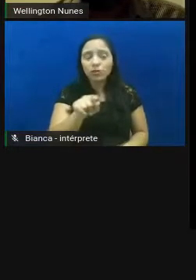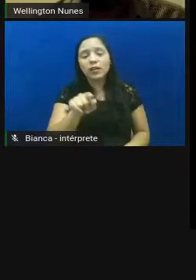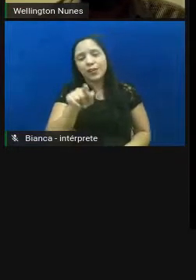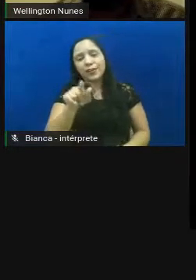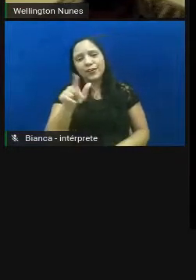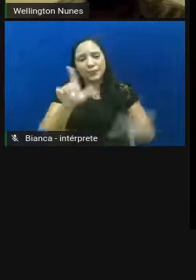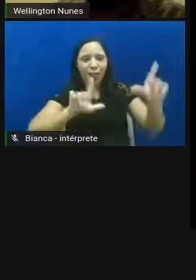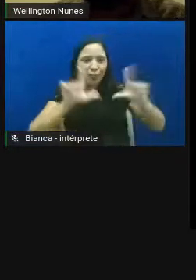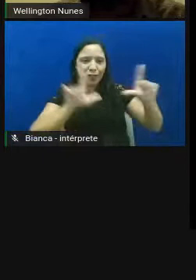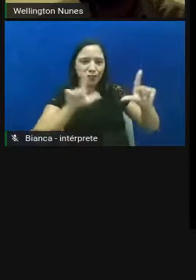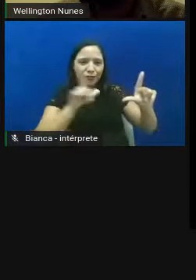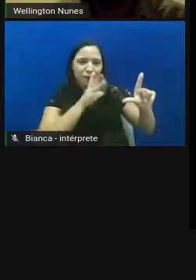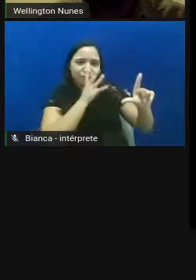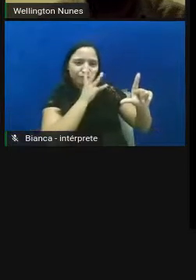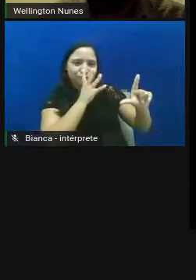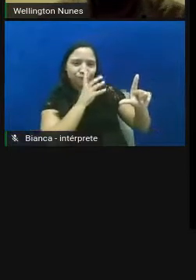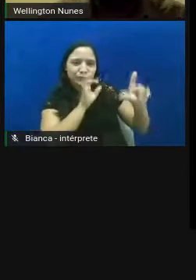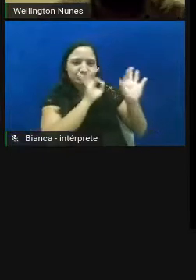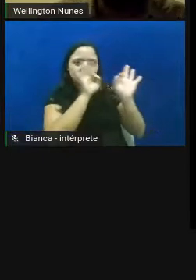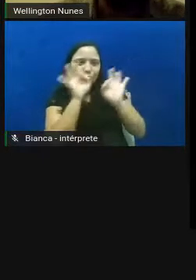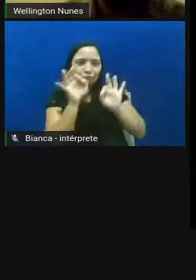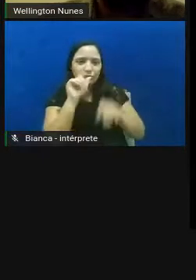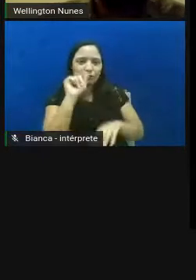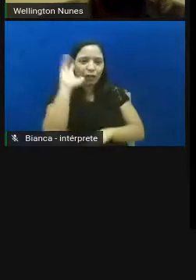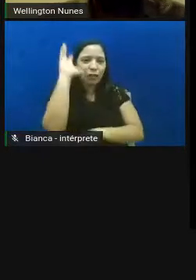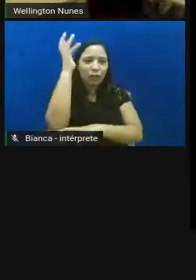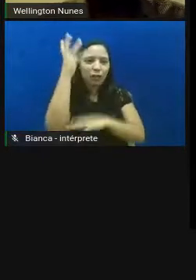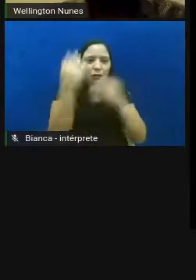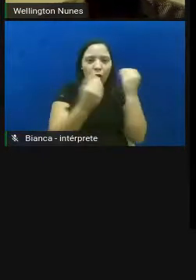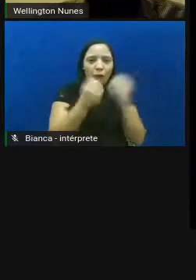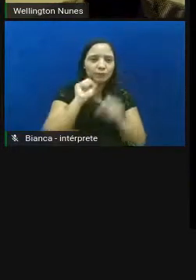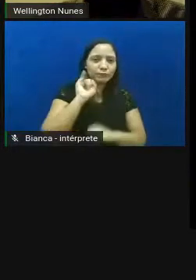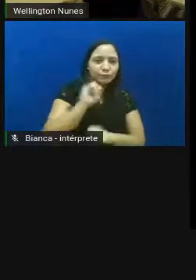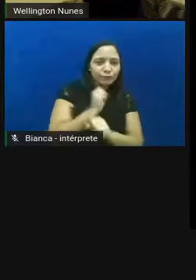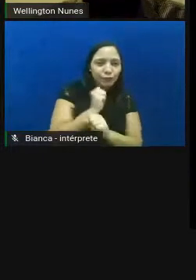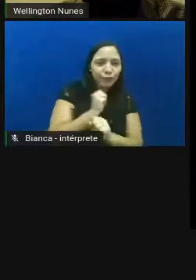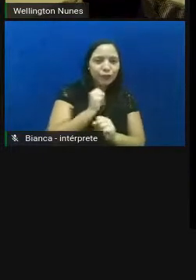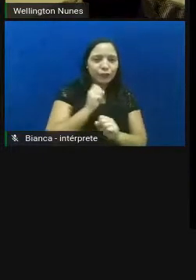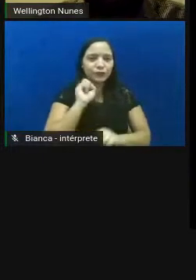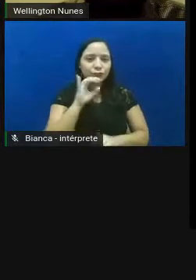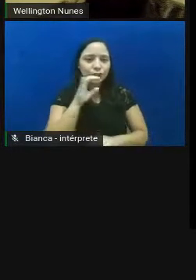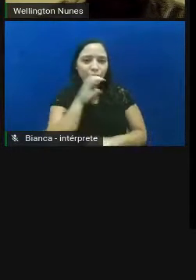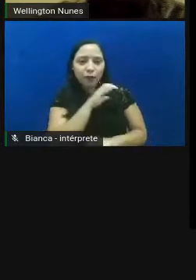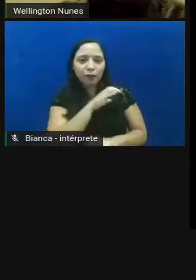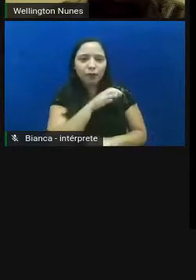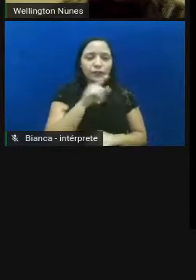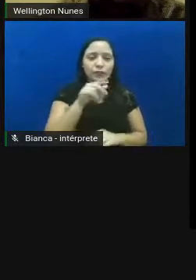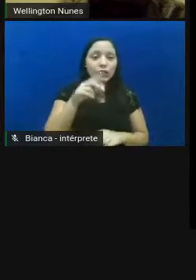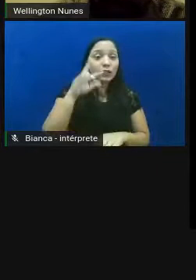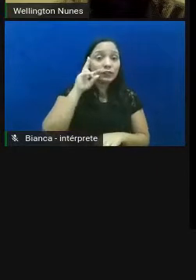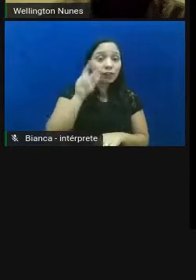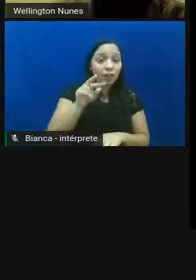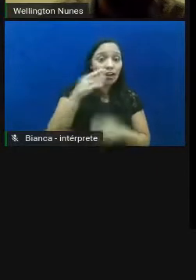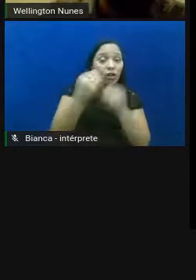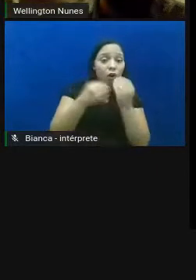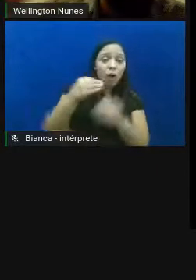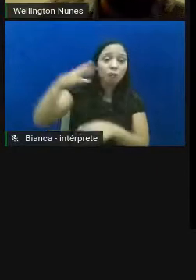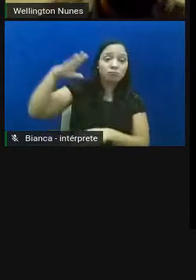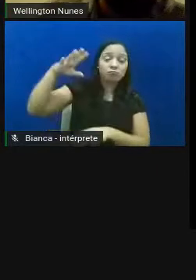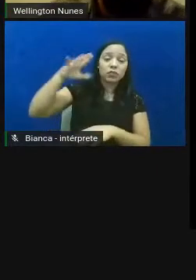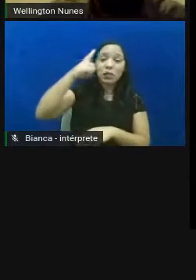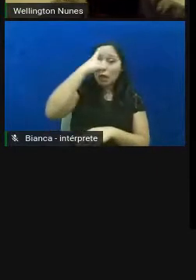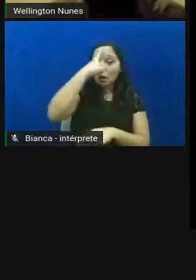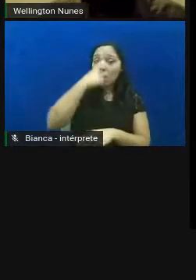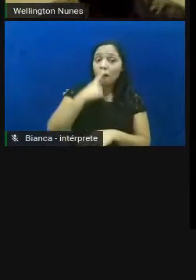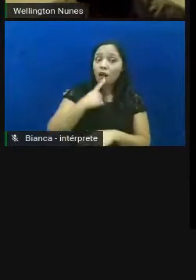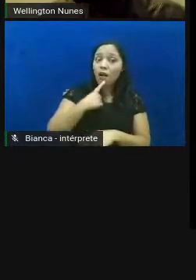tempo, você vê o mapeamento ou a representação por imagem de satélite, de deslocamento de massa